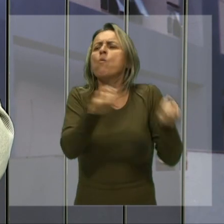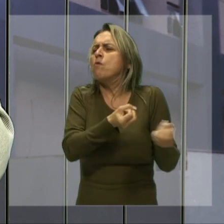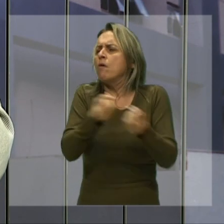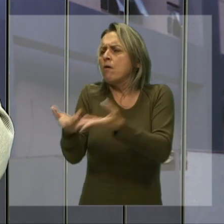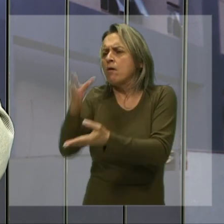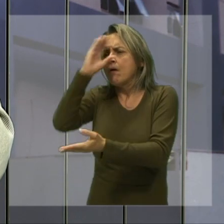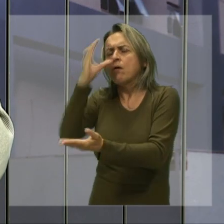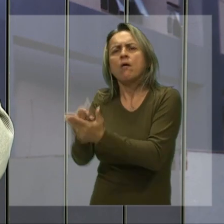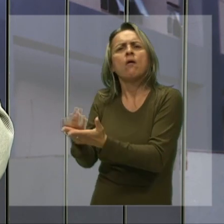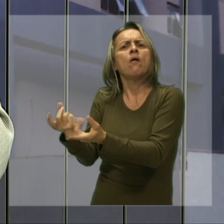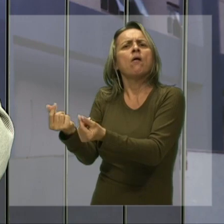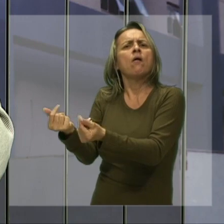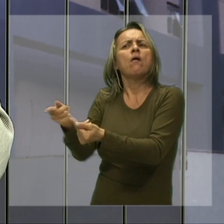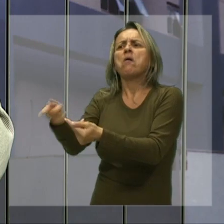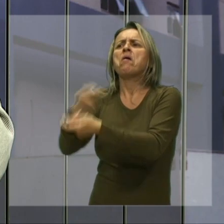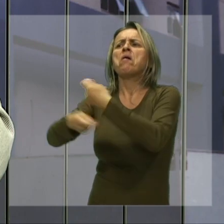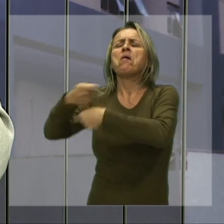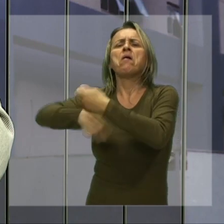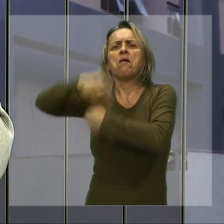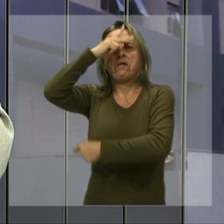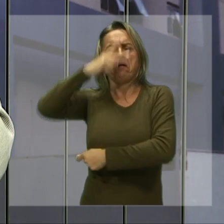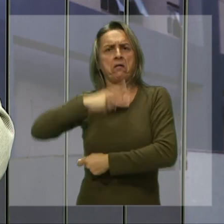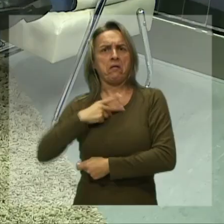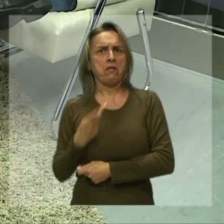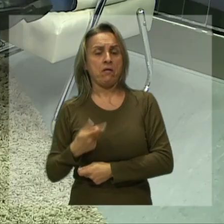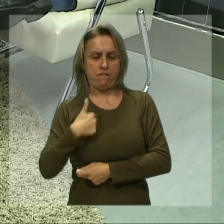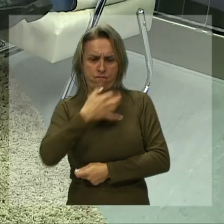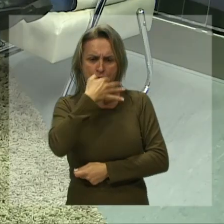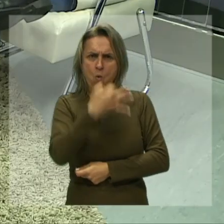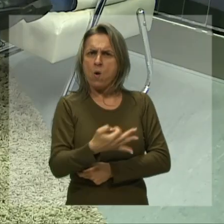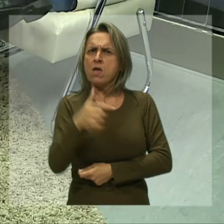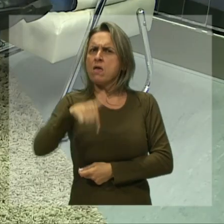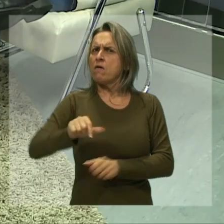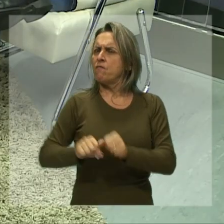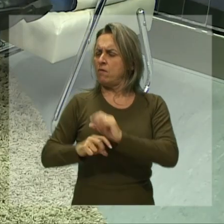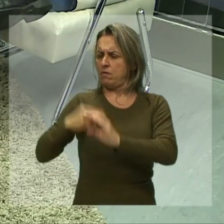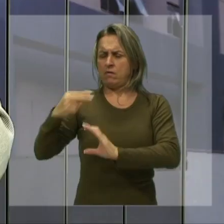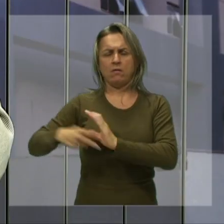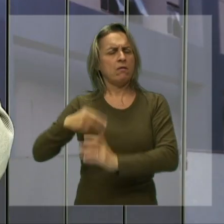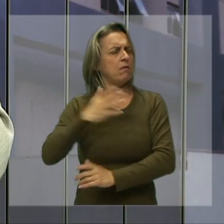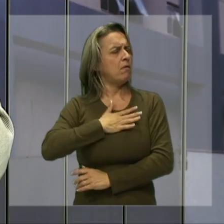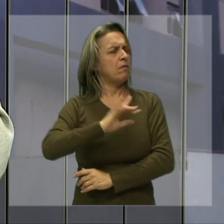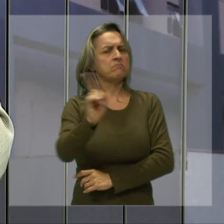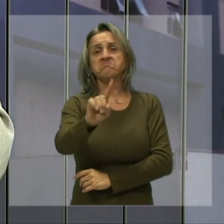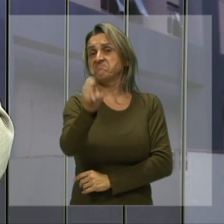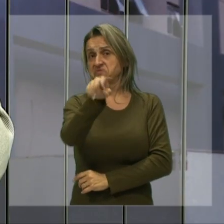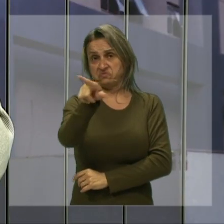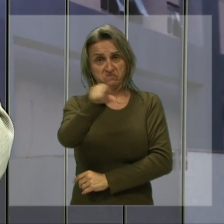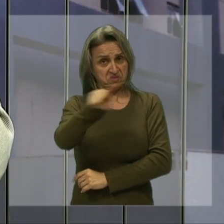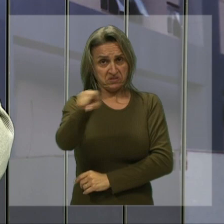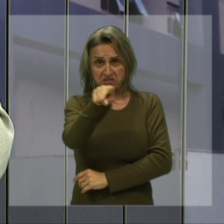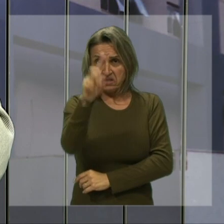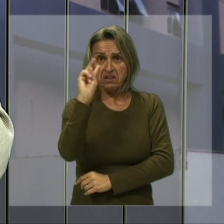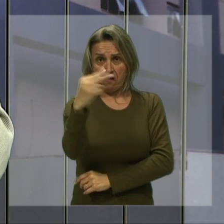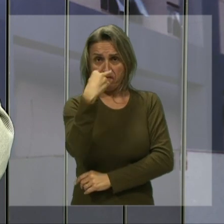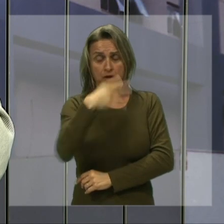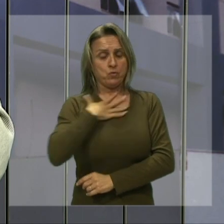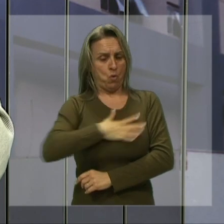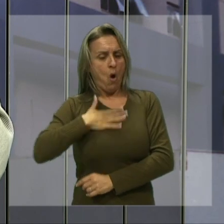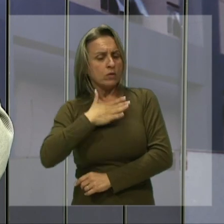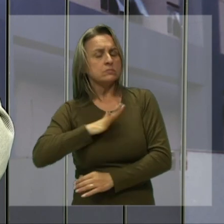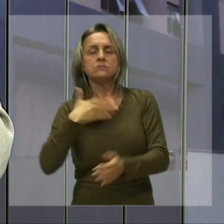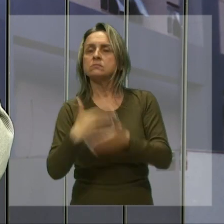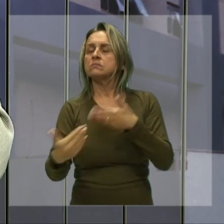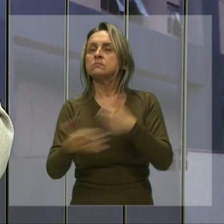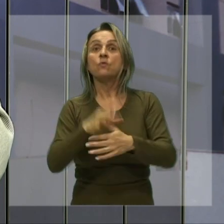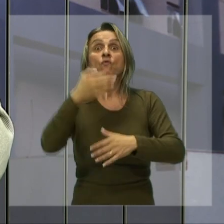uma aberração que foi feita aqui na Câmara de Vereadores de Itajaí. Uma aberração. Goste ou não goste, quem está me assistindo, foi uma aberração.